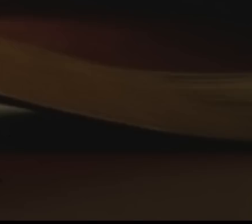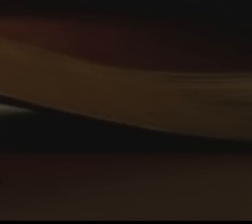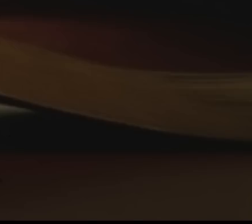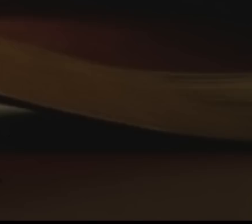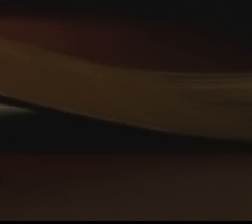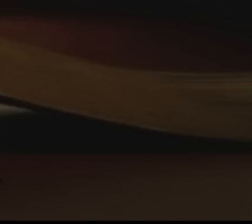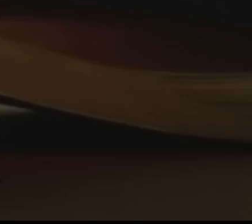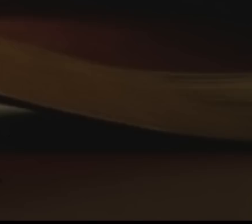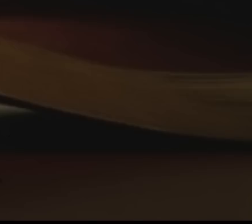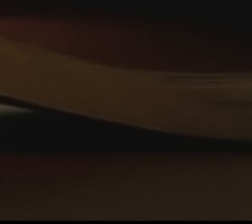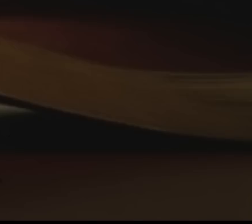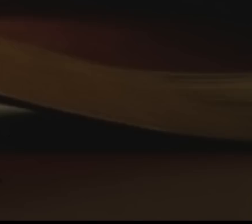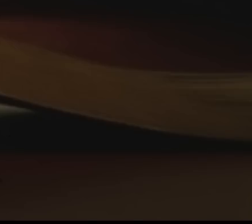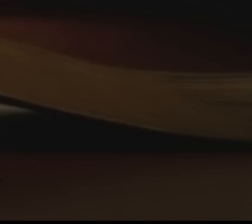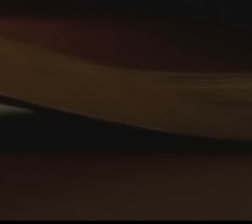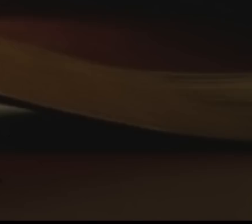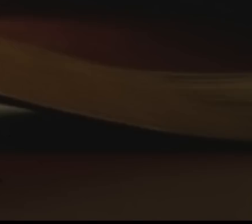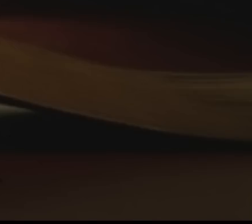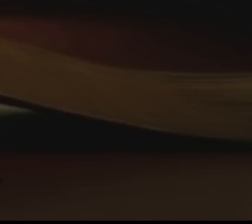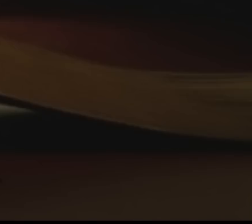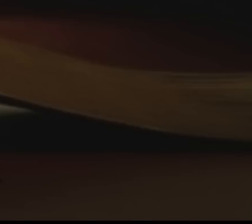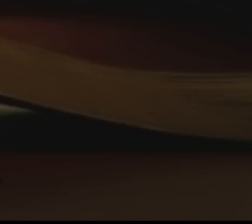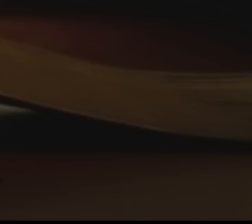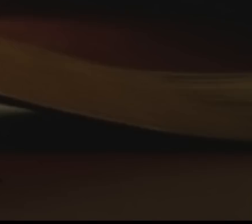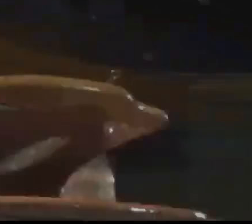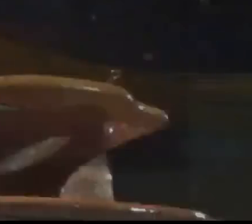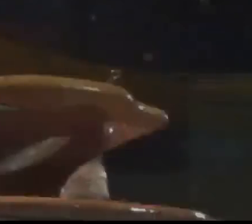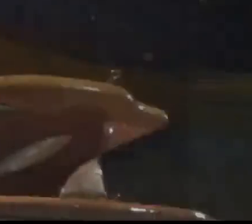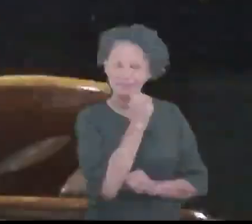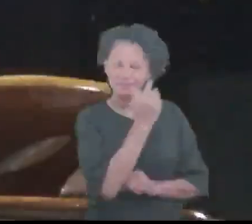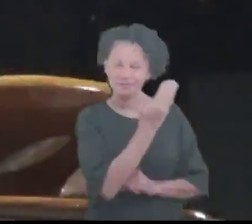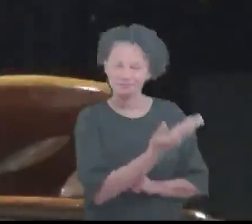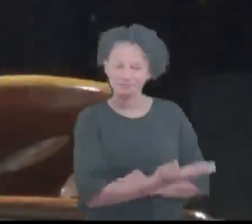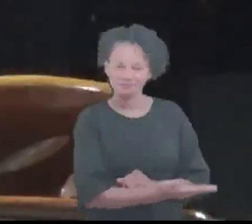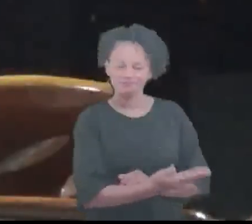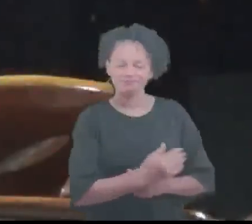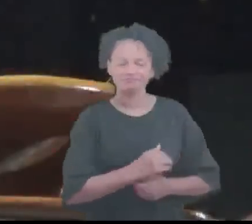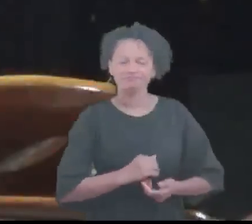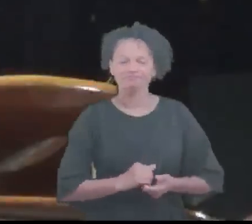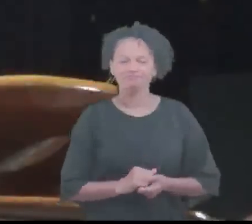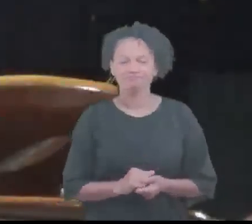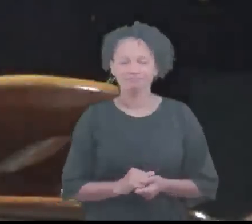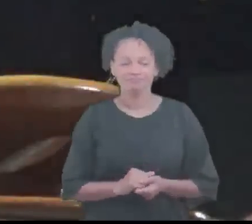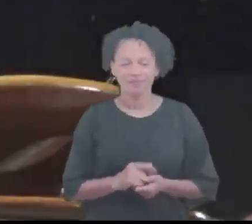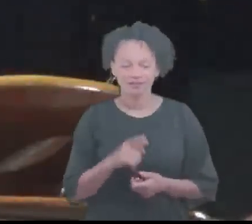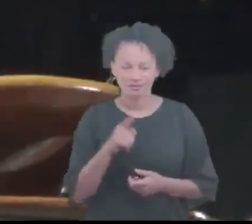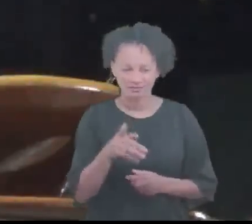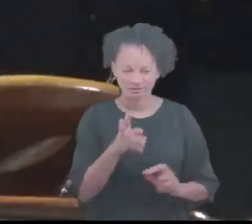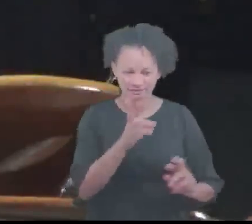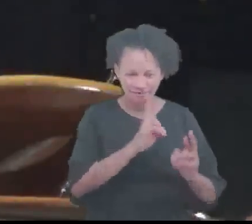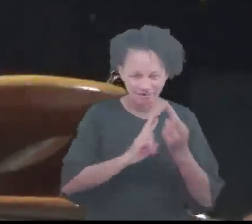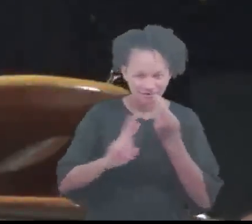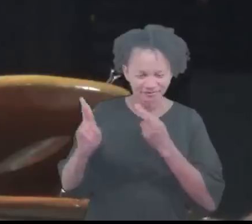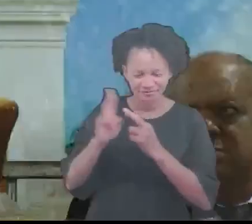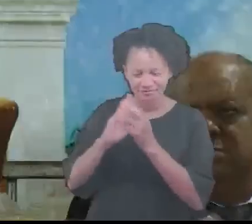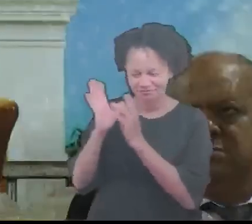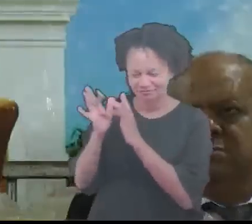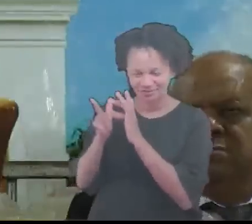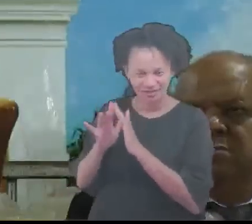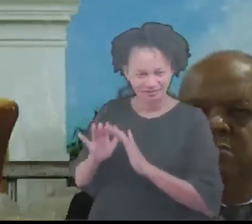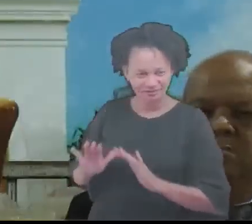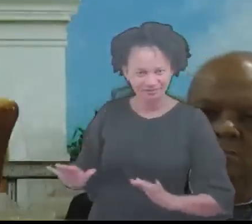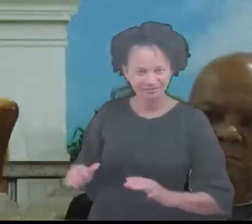um elogio a ela e ela dá um elogio a ele. O seu relacionamento com Jesus é assim, irmão?